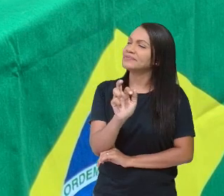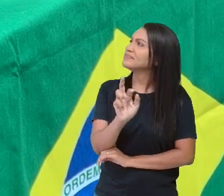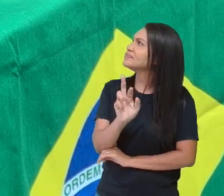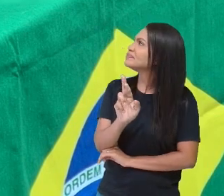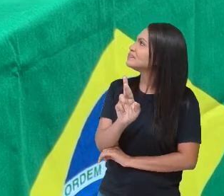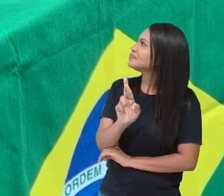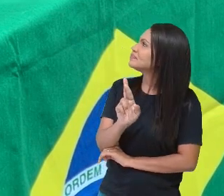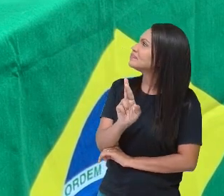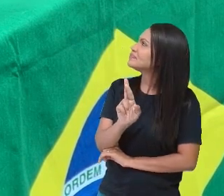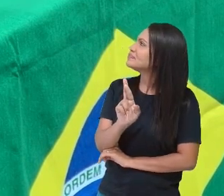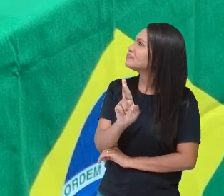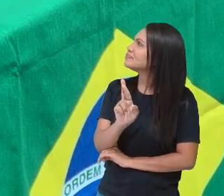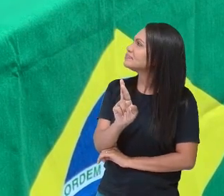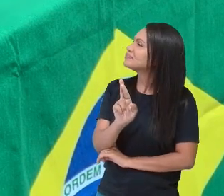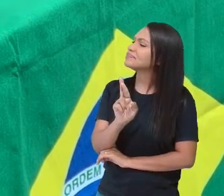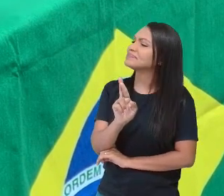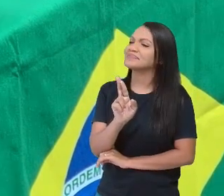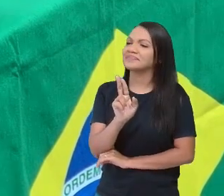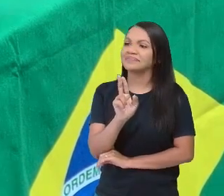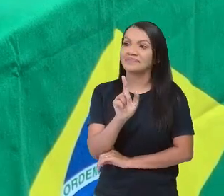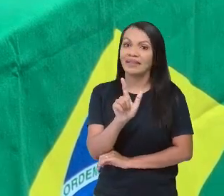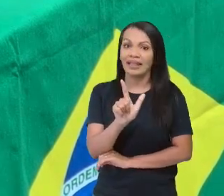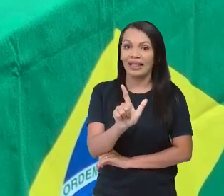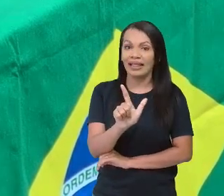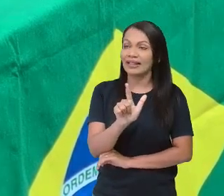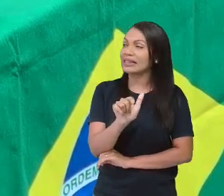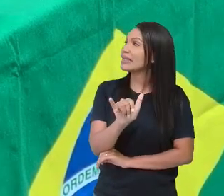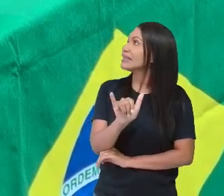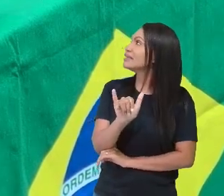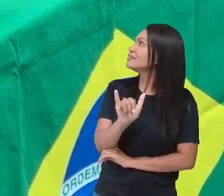L-I. Som.